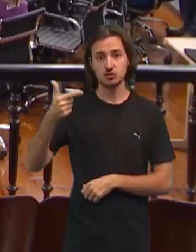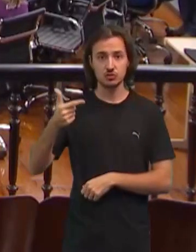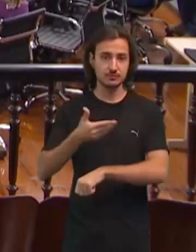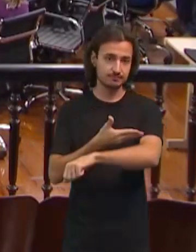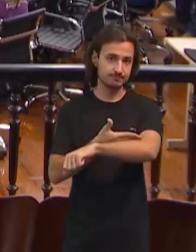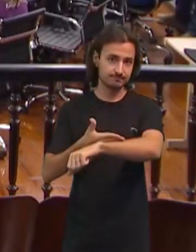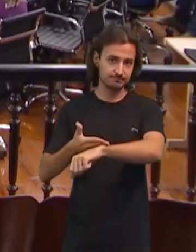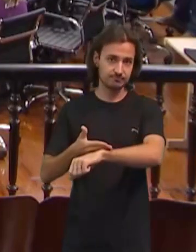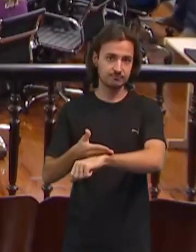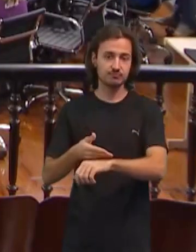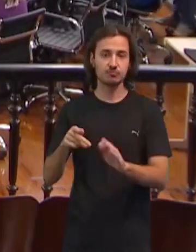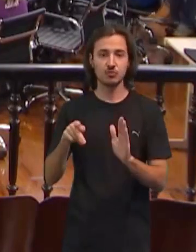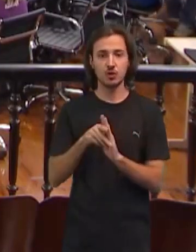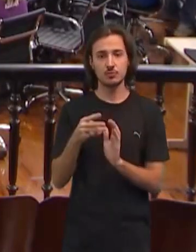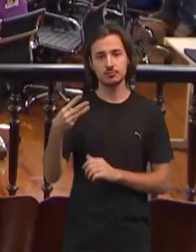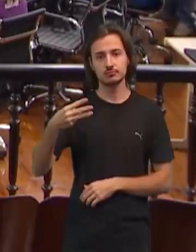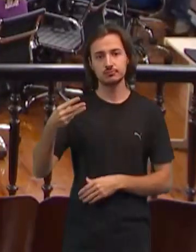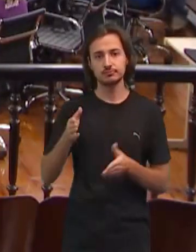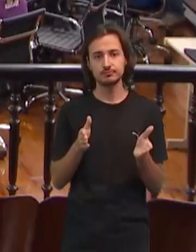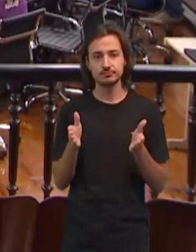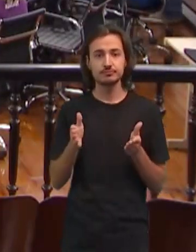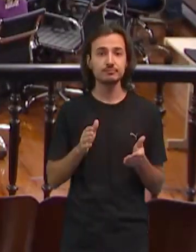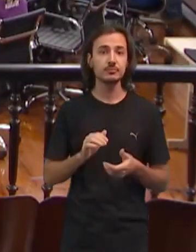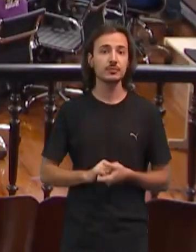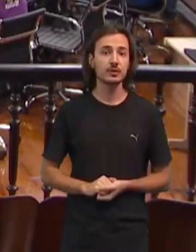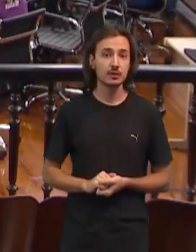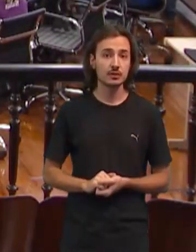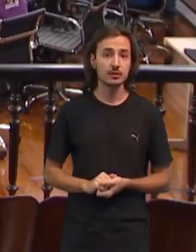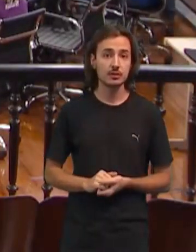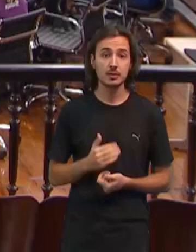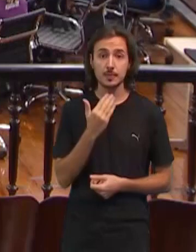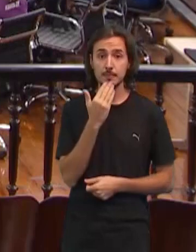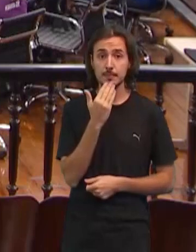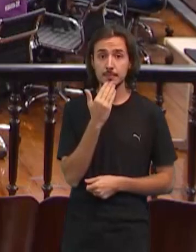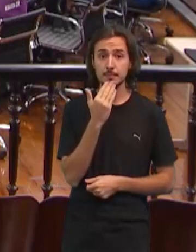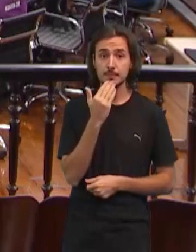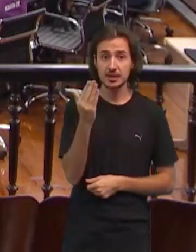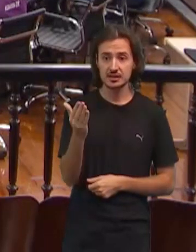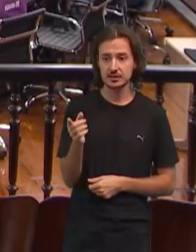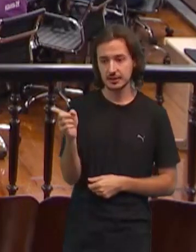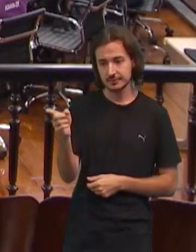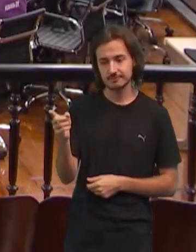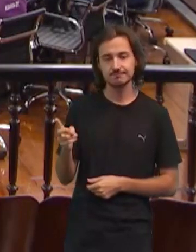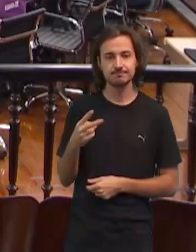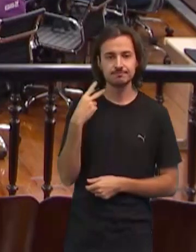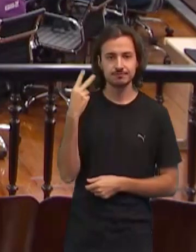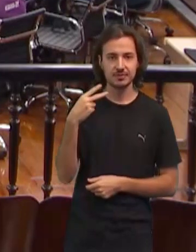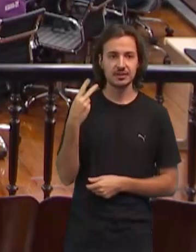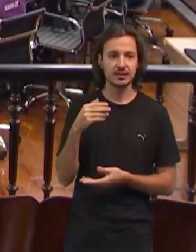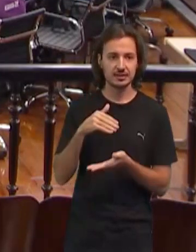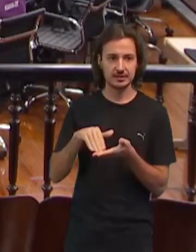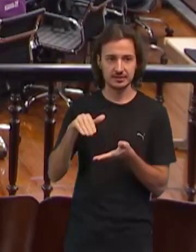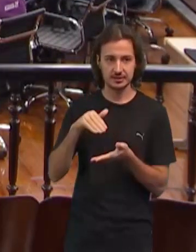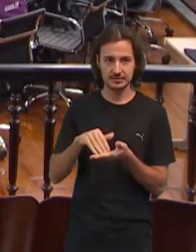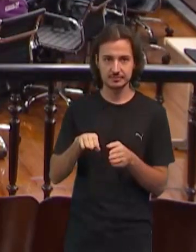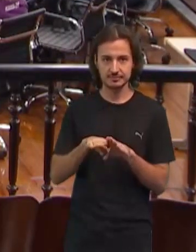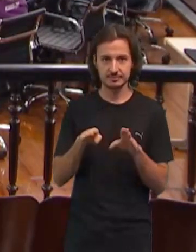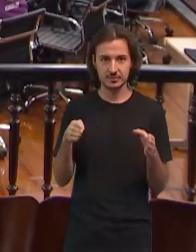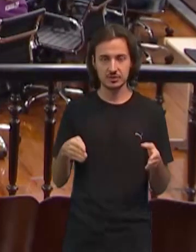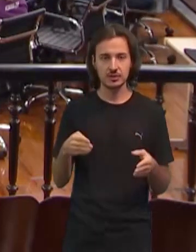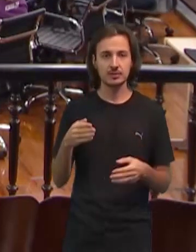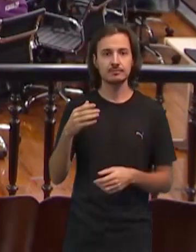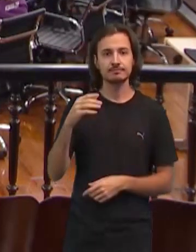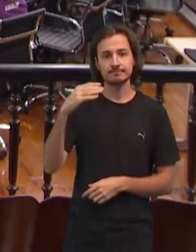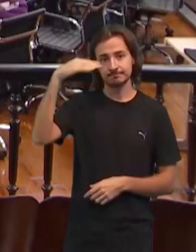do terceiro período e vamos solicitar ao nobre vereador secretário, primeiro secretário da mesa, vereador